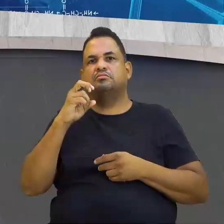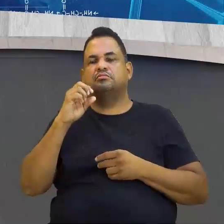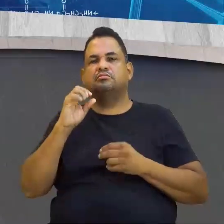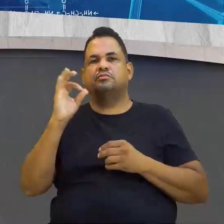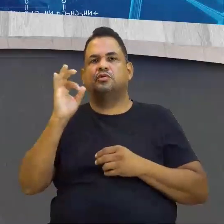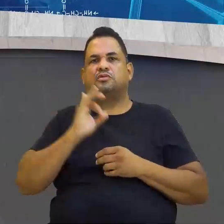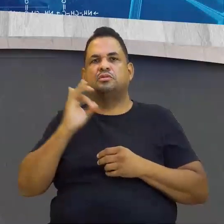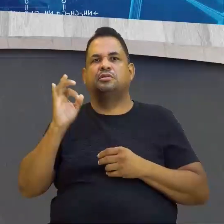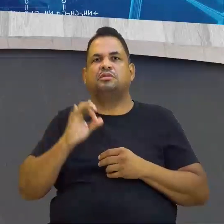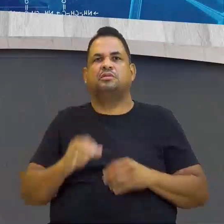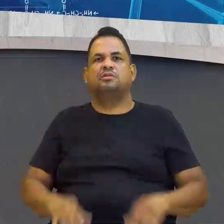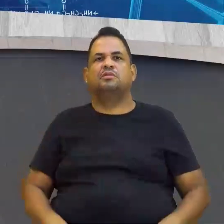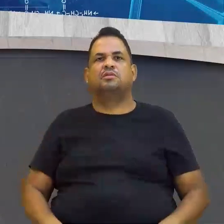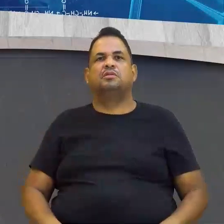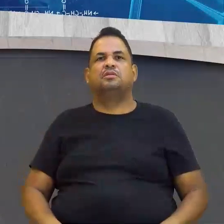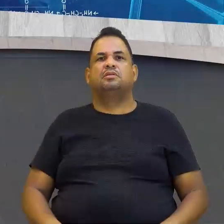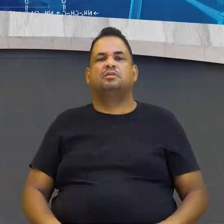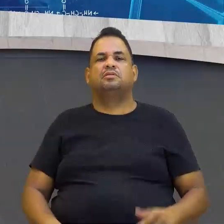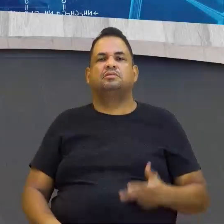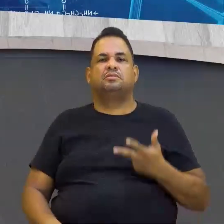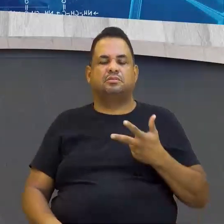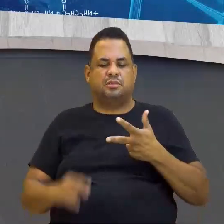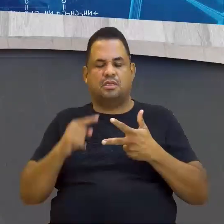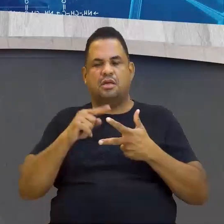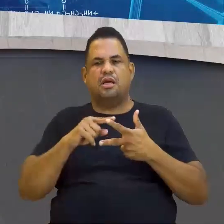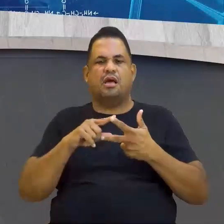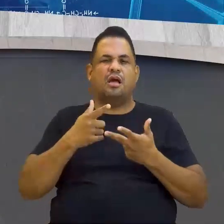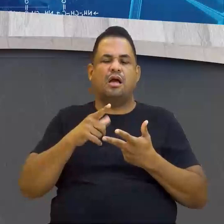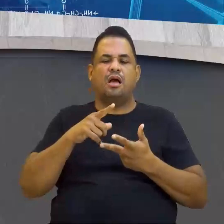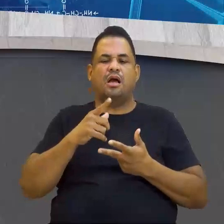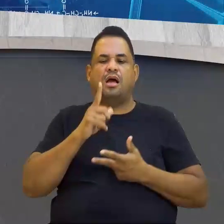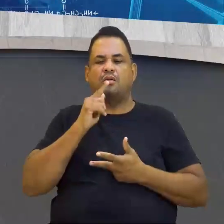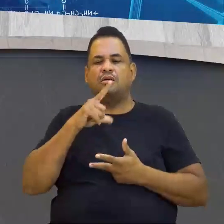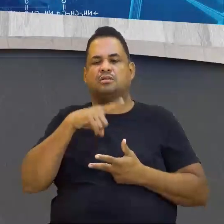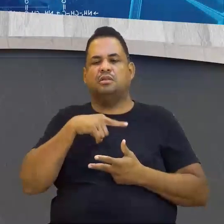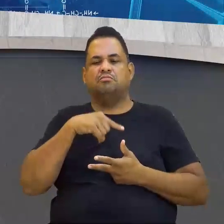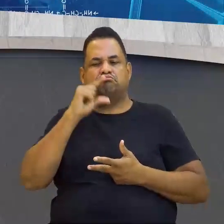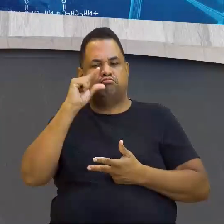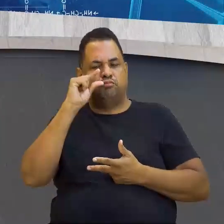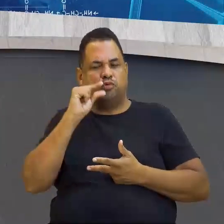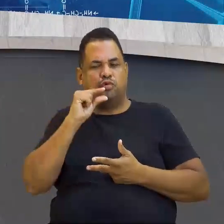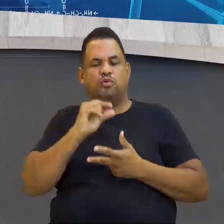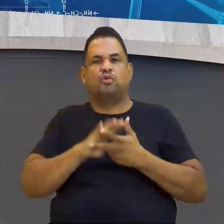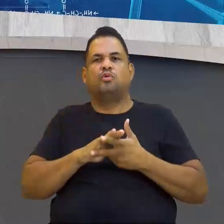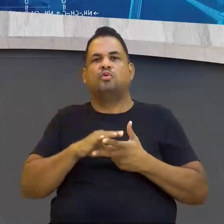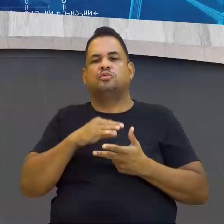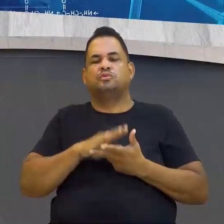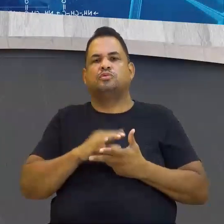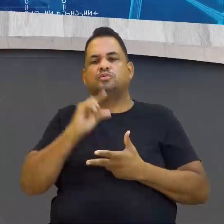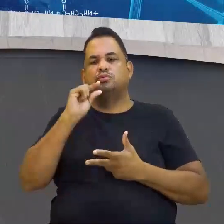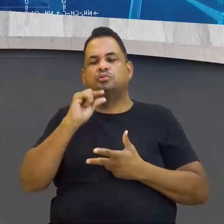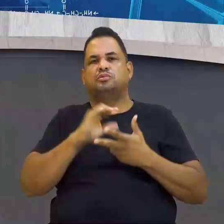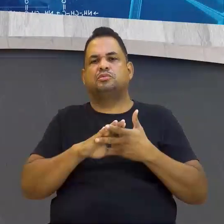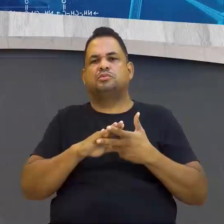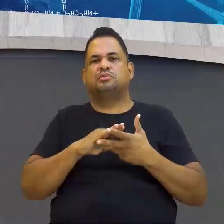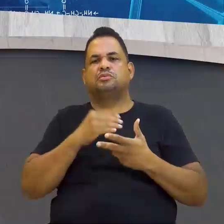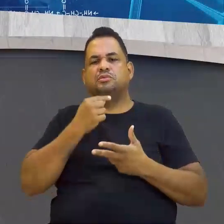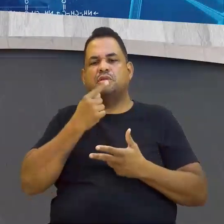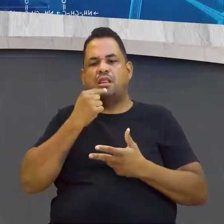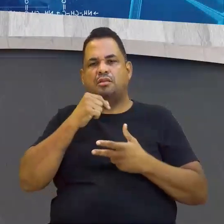0,5% água doce. Já na água salobra, a gente vai ter uma presença de sal maior